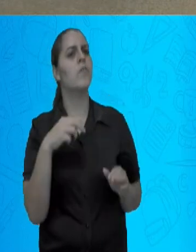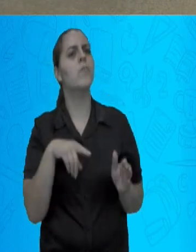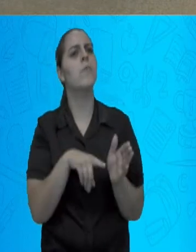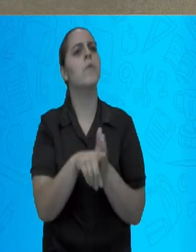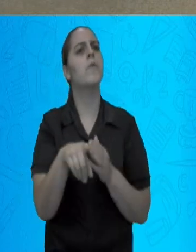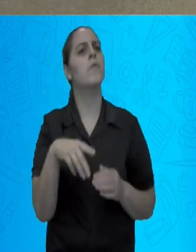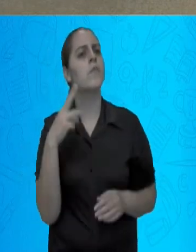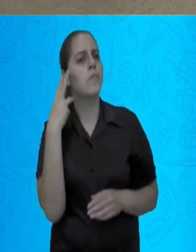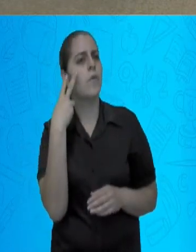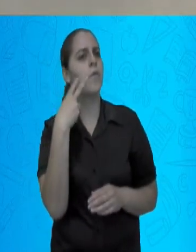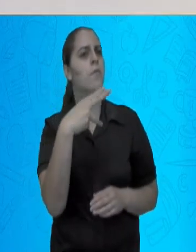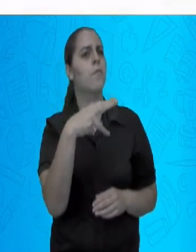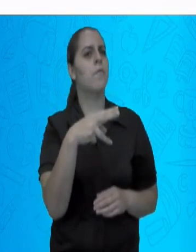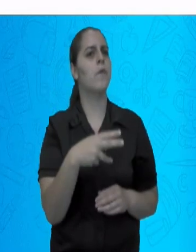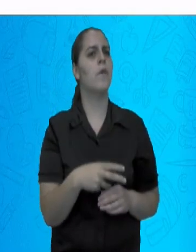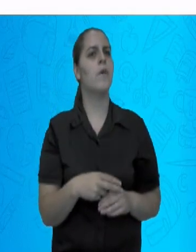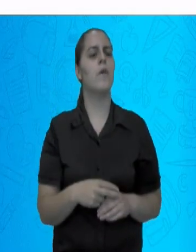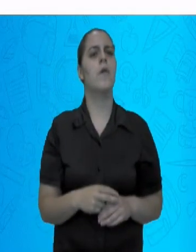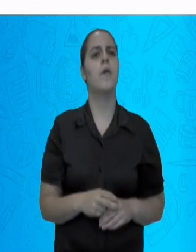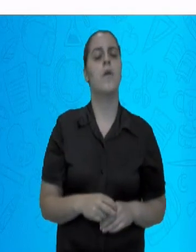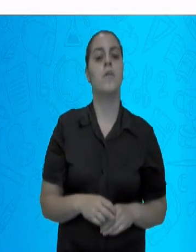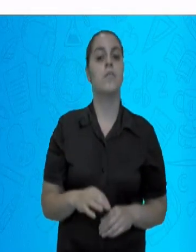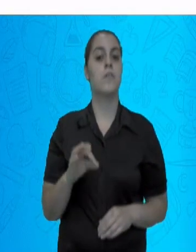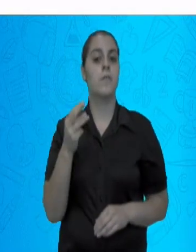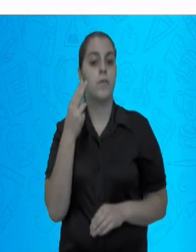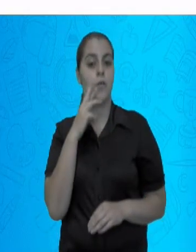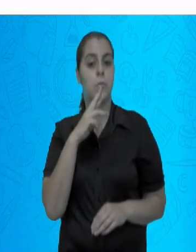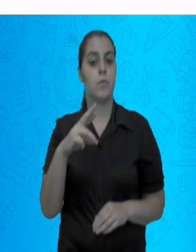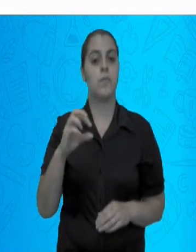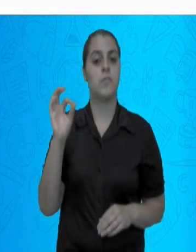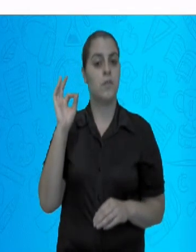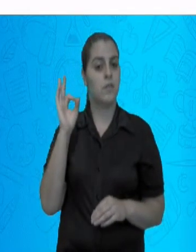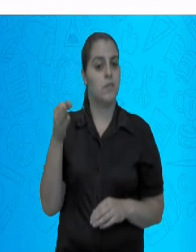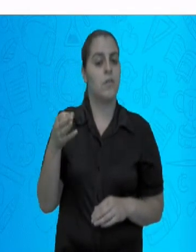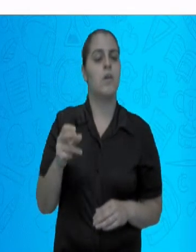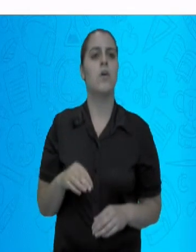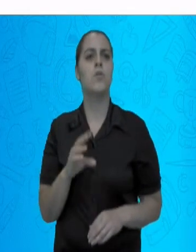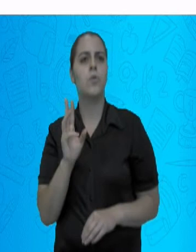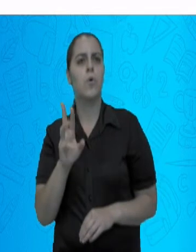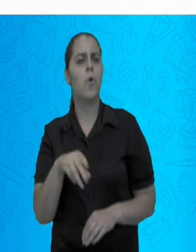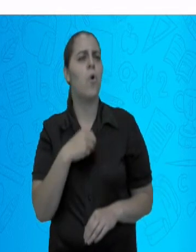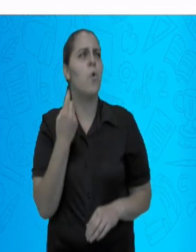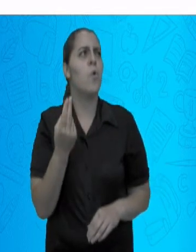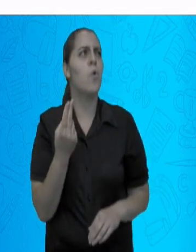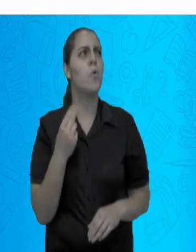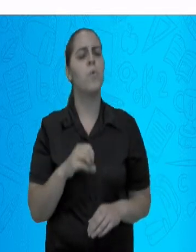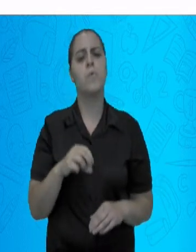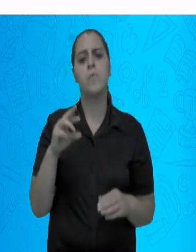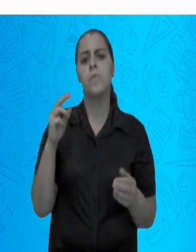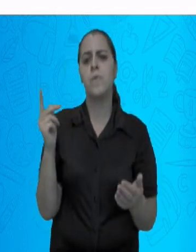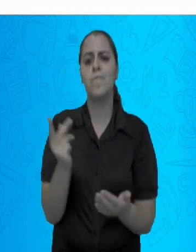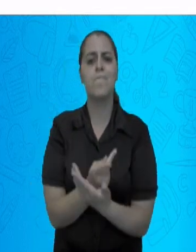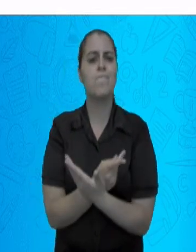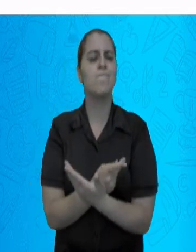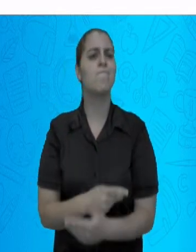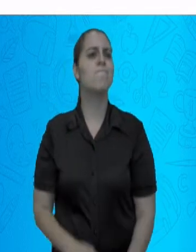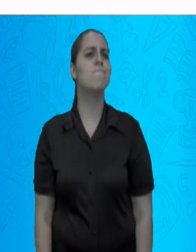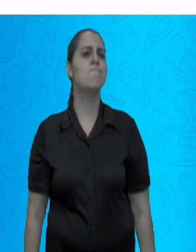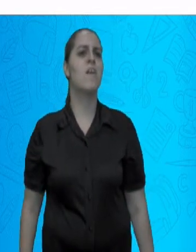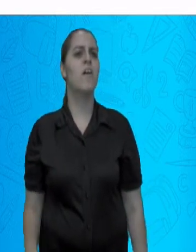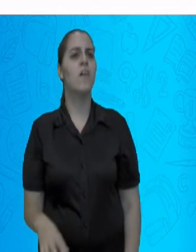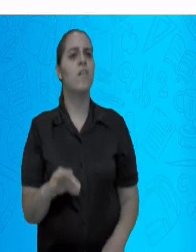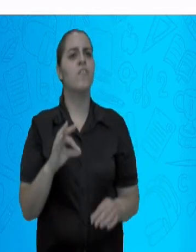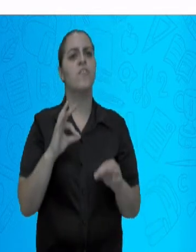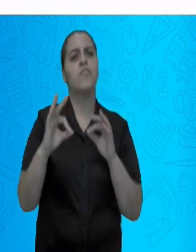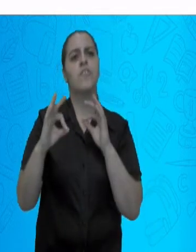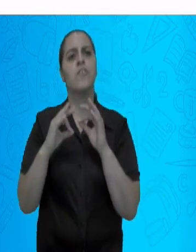vocês vão identificar se elas estão certas ou se elas estão erradas. Então, de